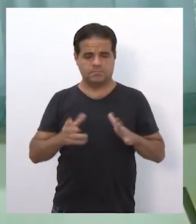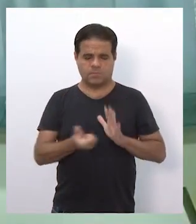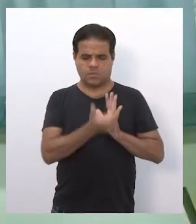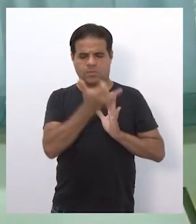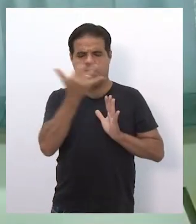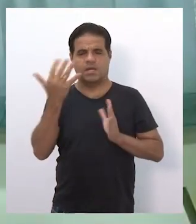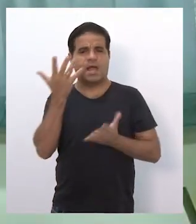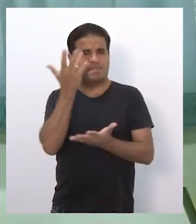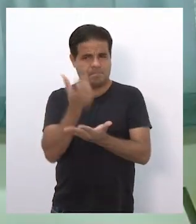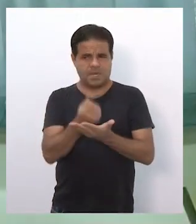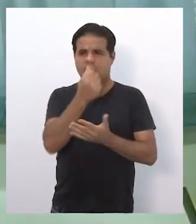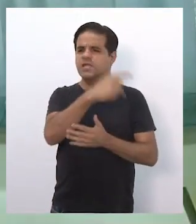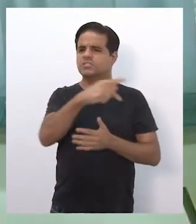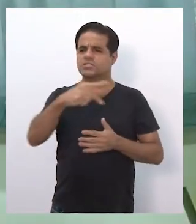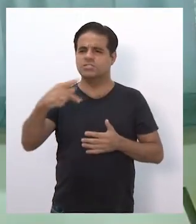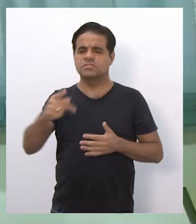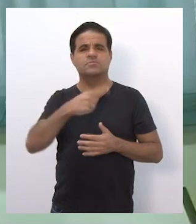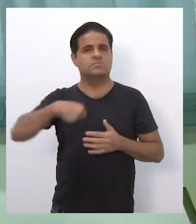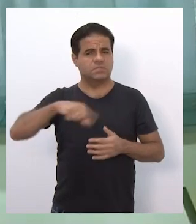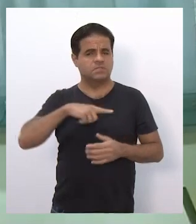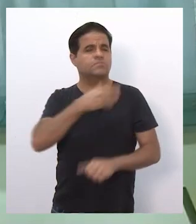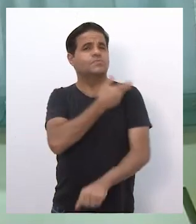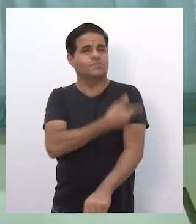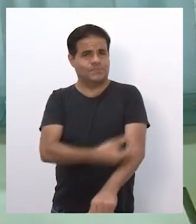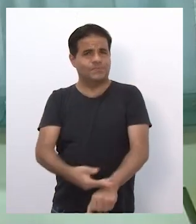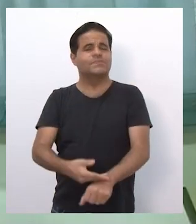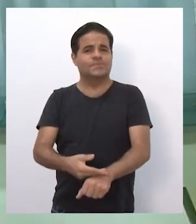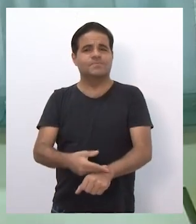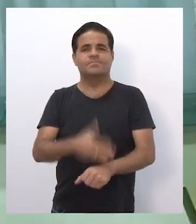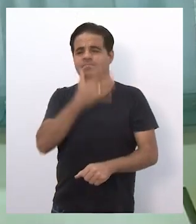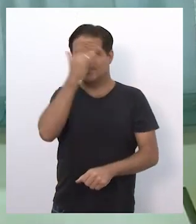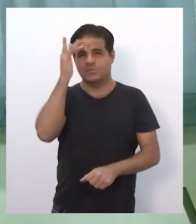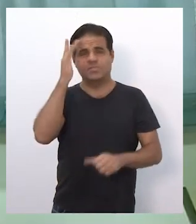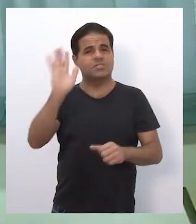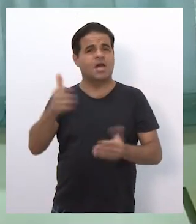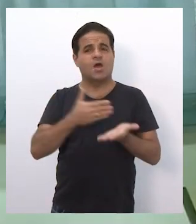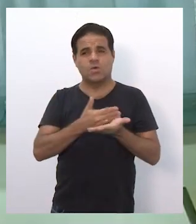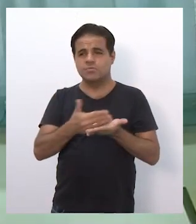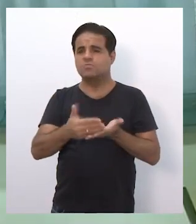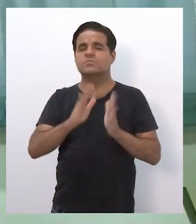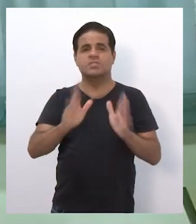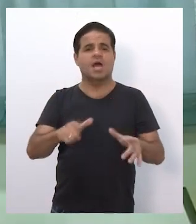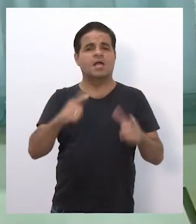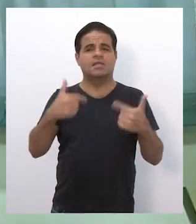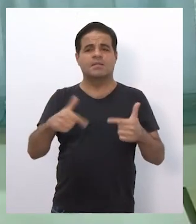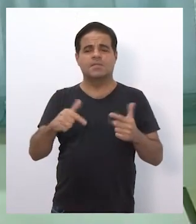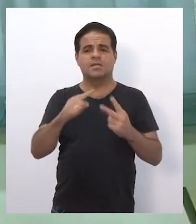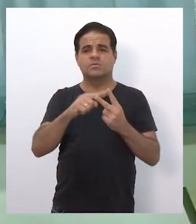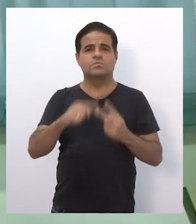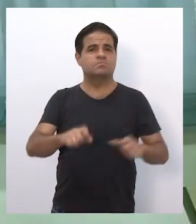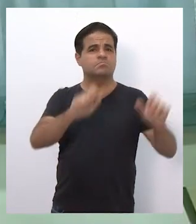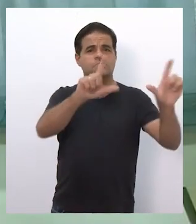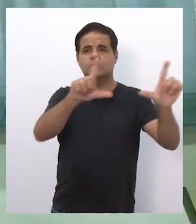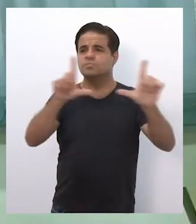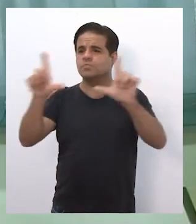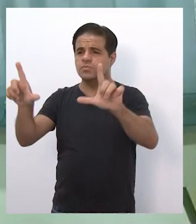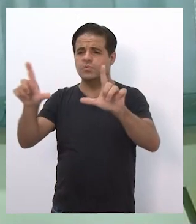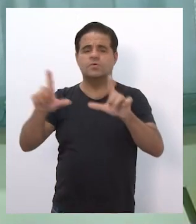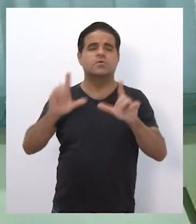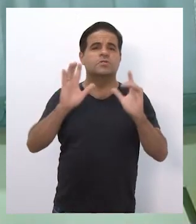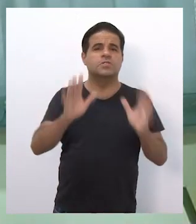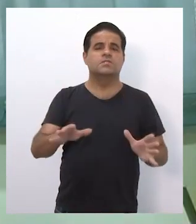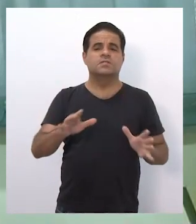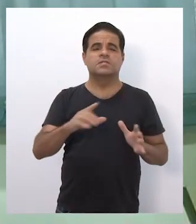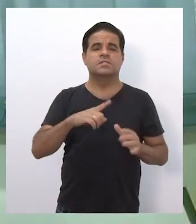quantidade de aplicativos, né, e nós temos esse costume, né? Tem pessoas que já estão trabalhando com 2 telas. Então você